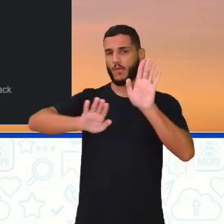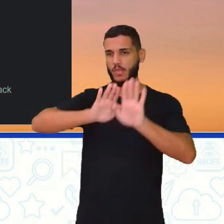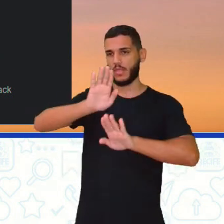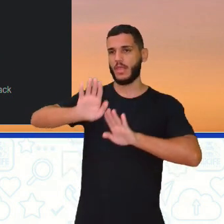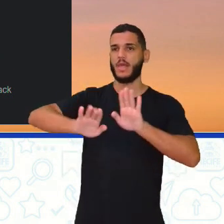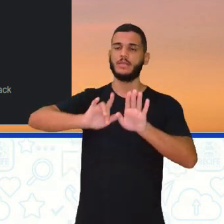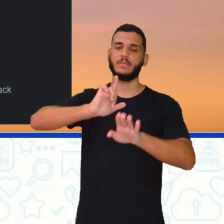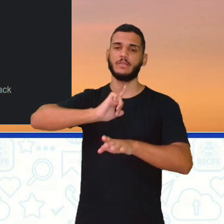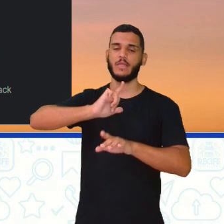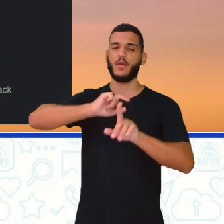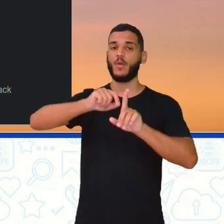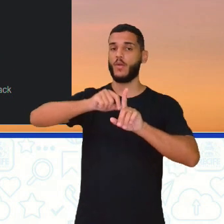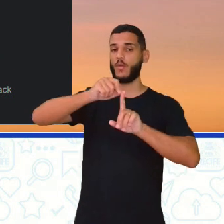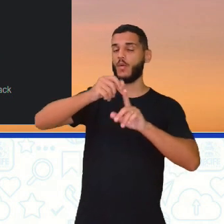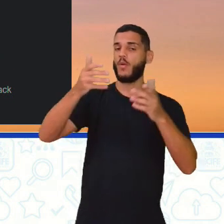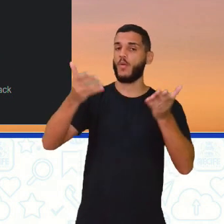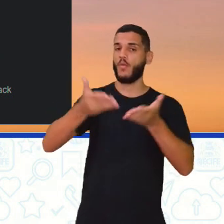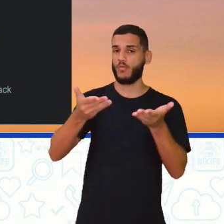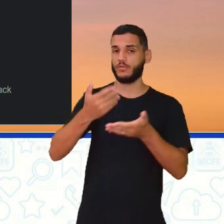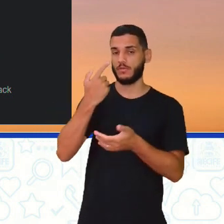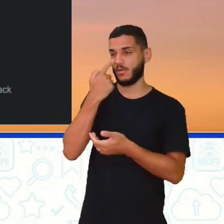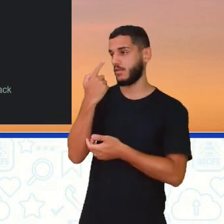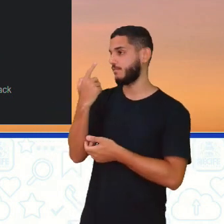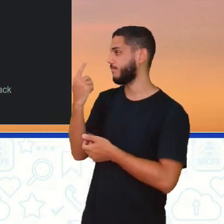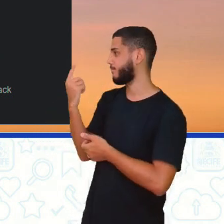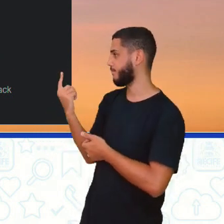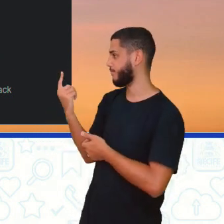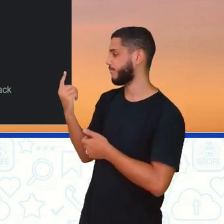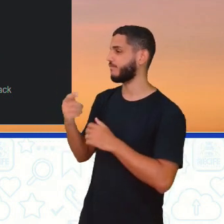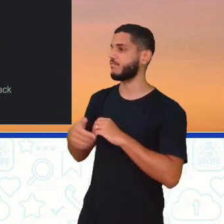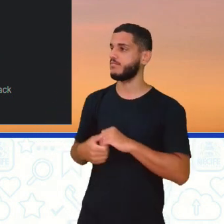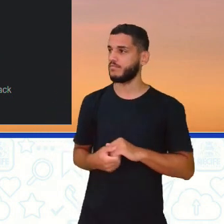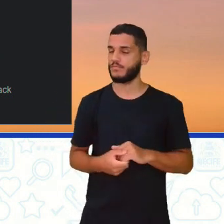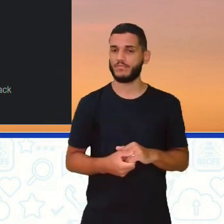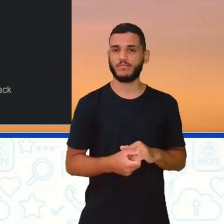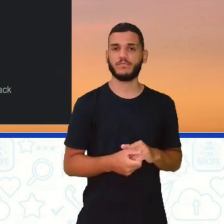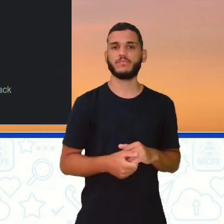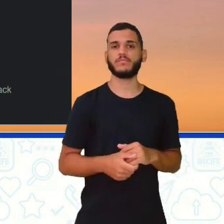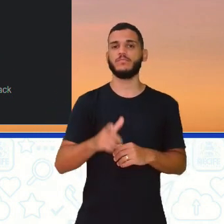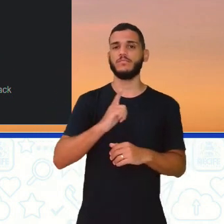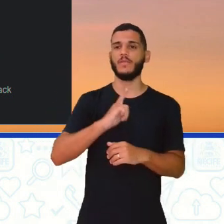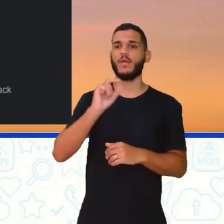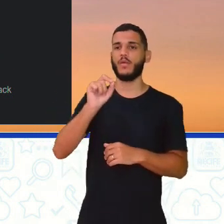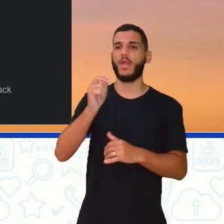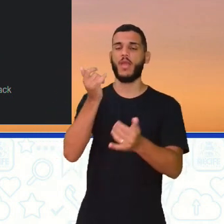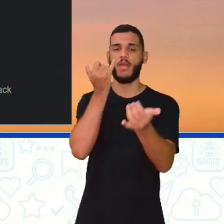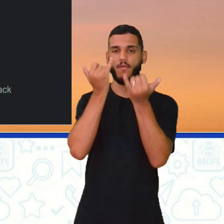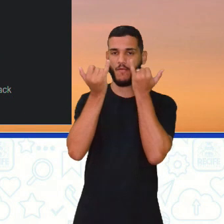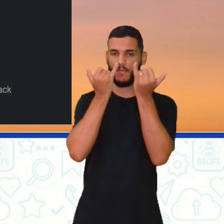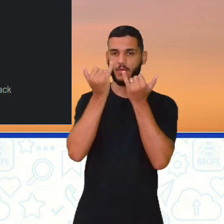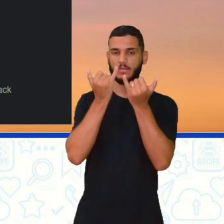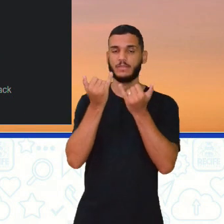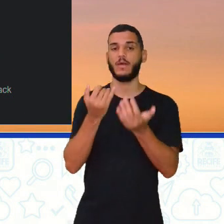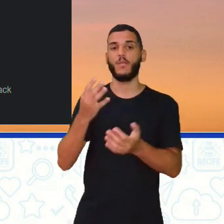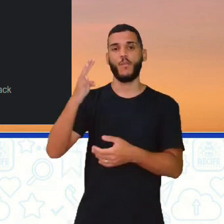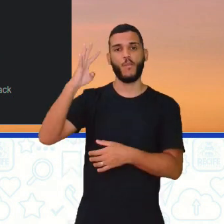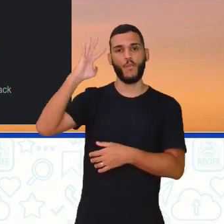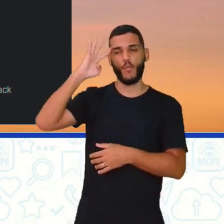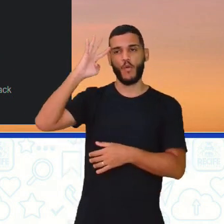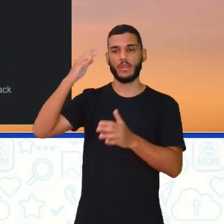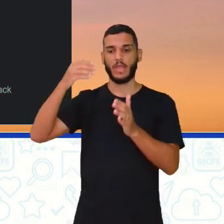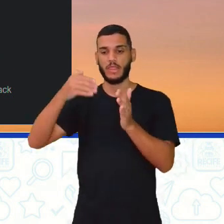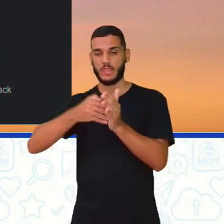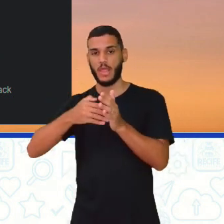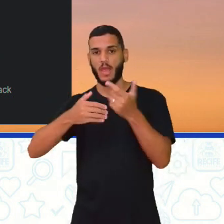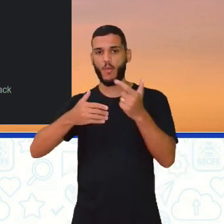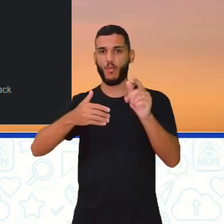da temperatura para hoje. Vejam que, neste quadro, eu tenho os dados de quarta até a próxima